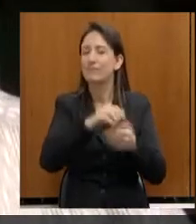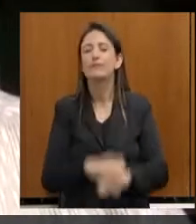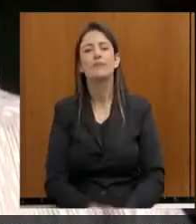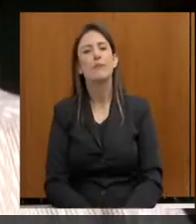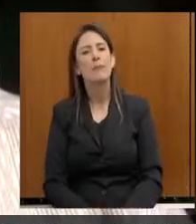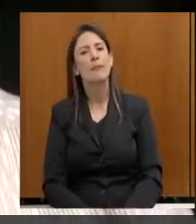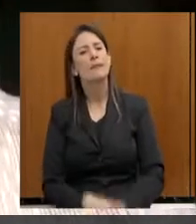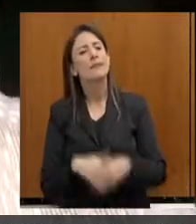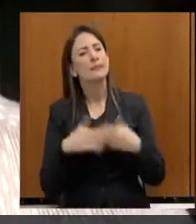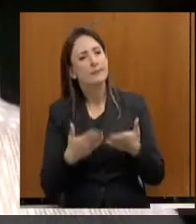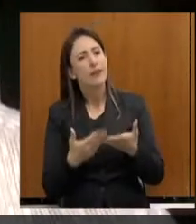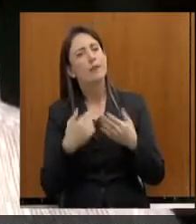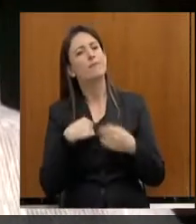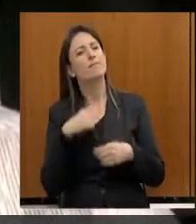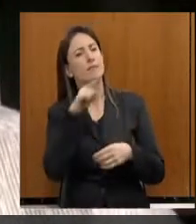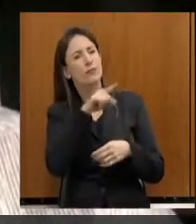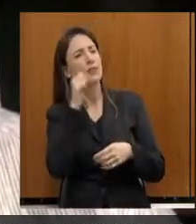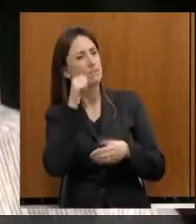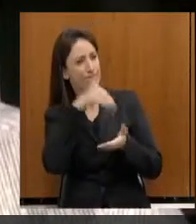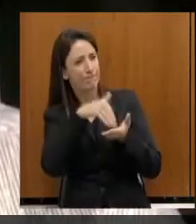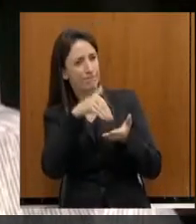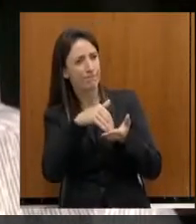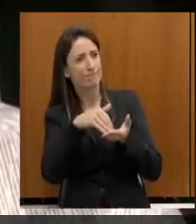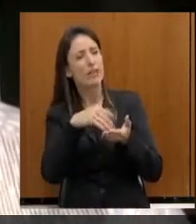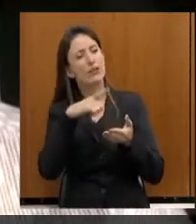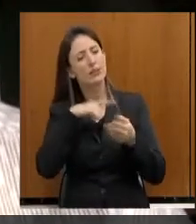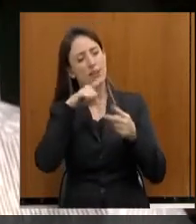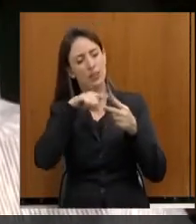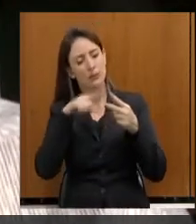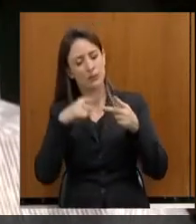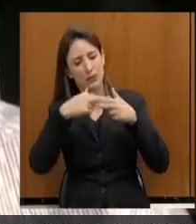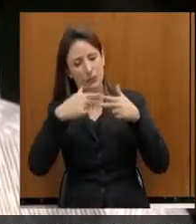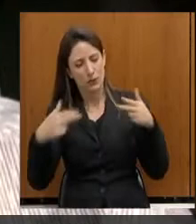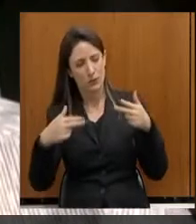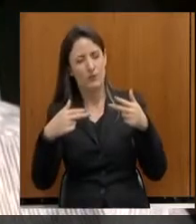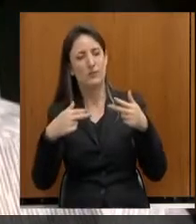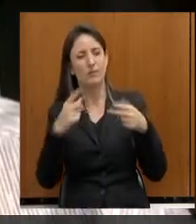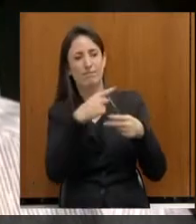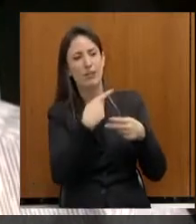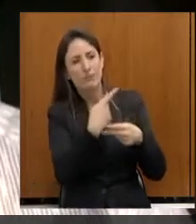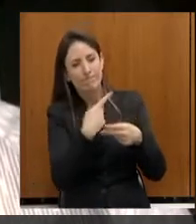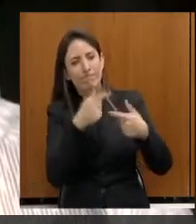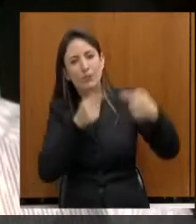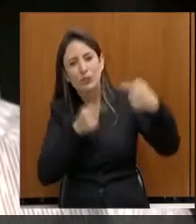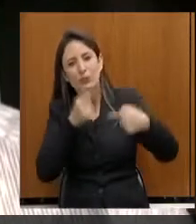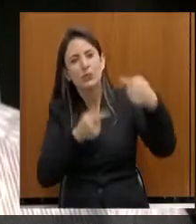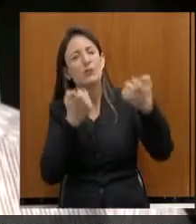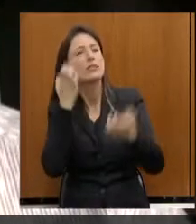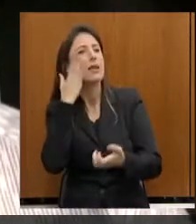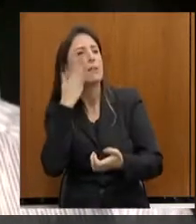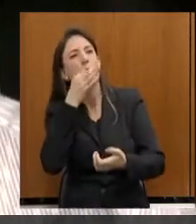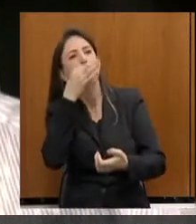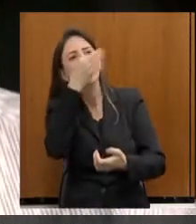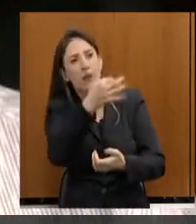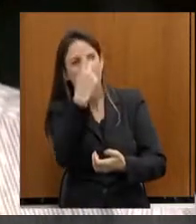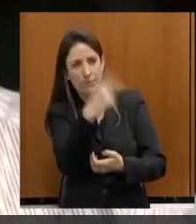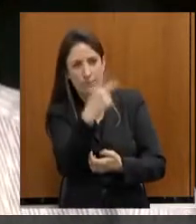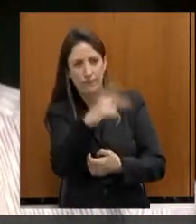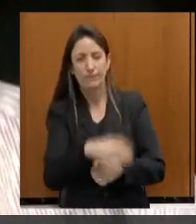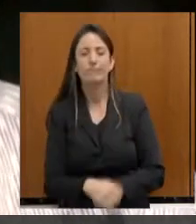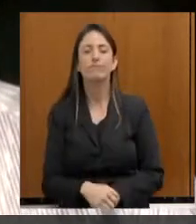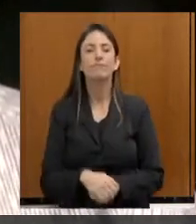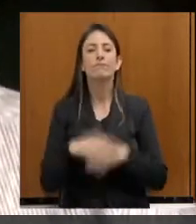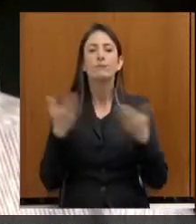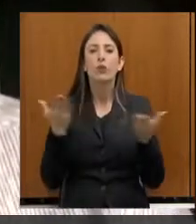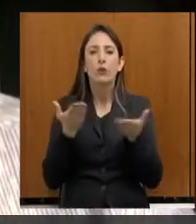Eu tenho dois assuntos levantar aqui para que a gente possa discutir o outro dia da opinião da senhora hoje